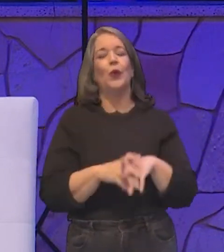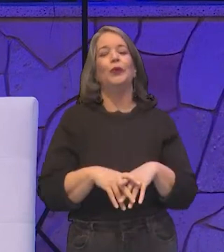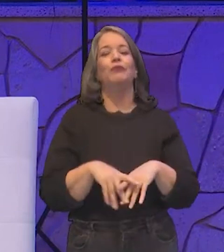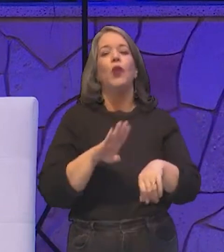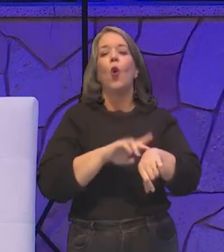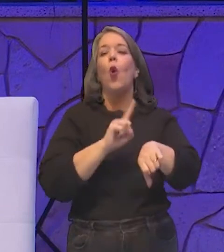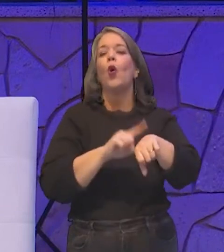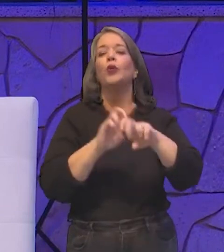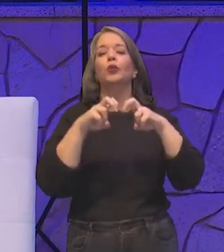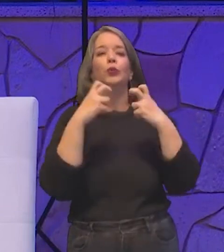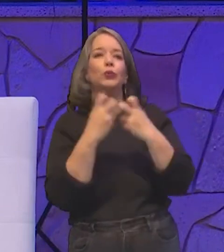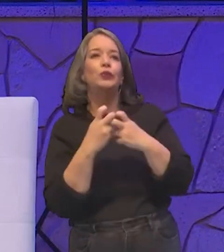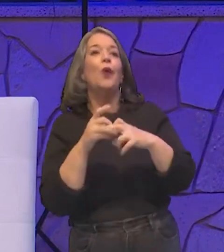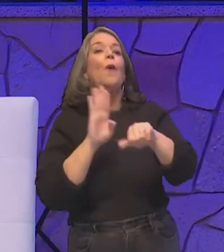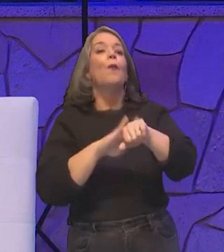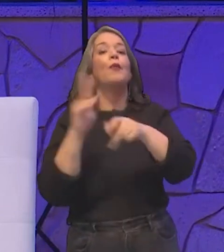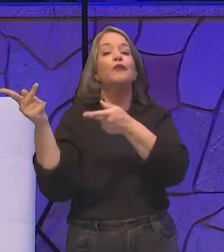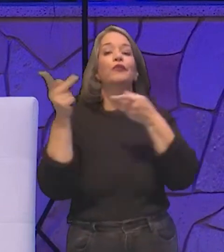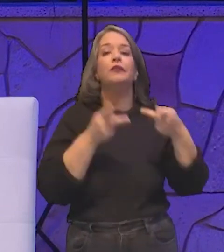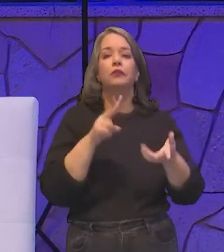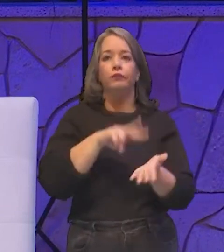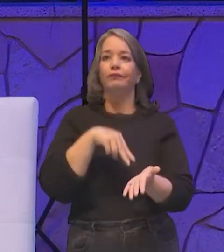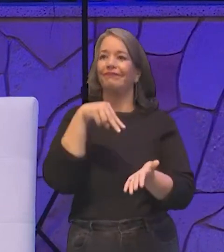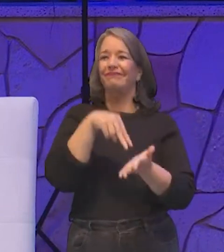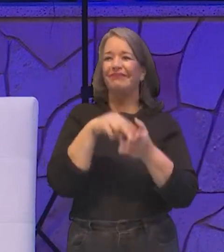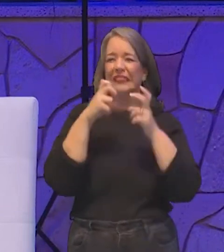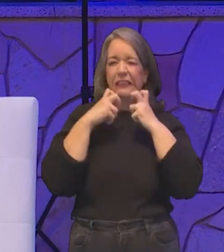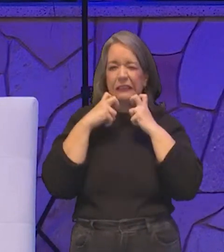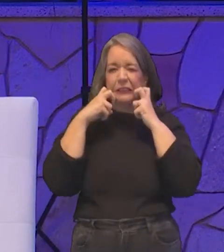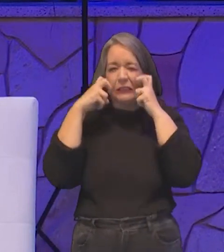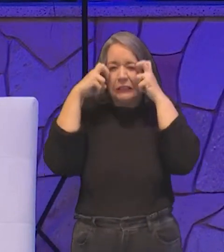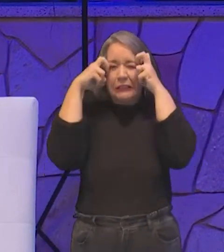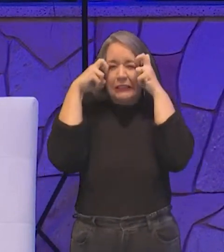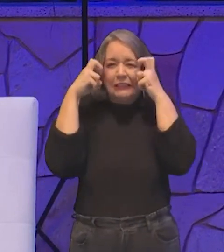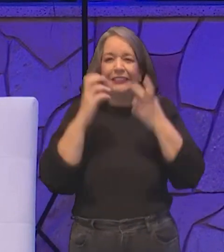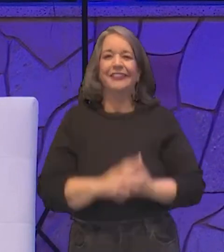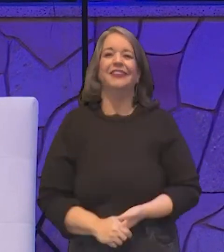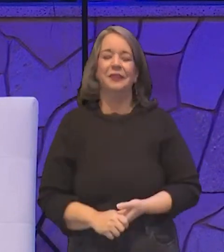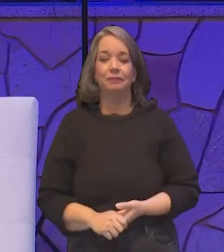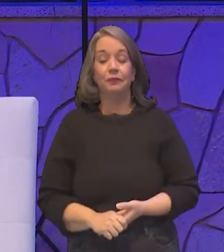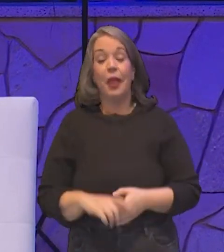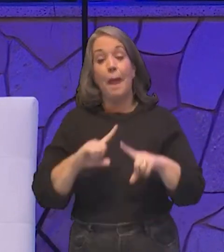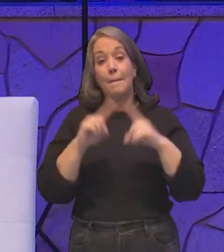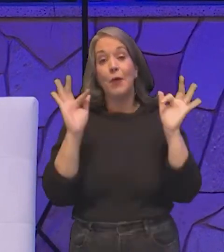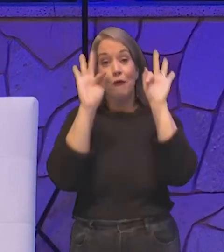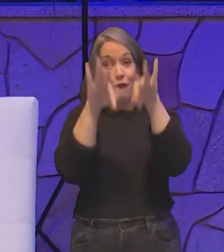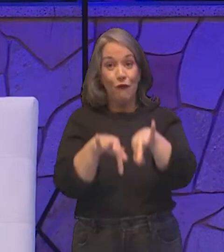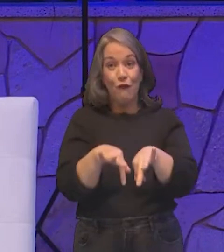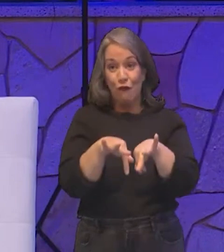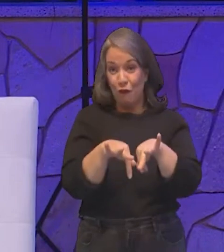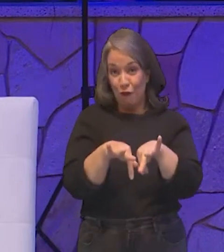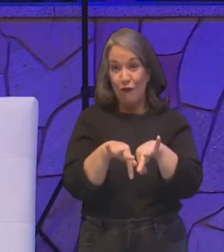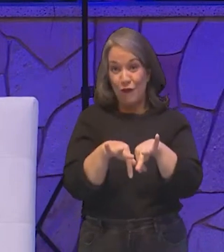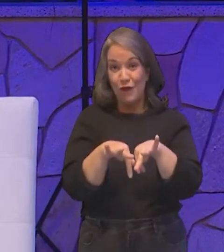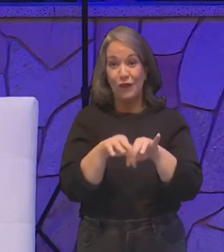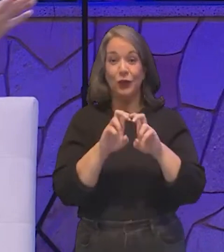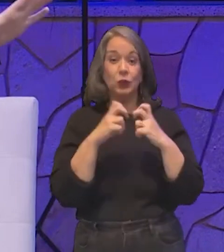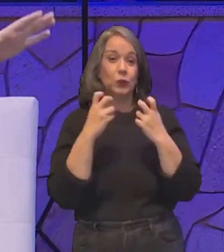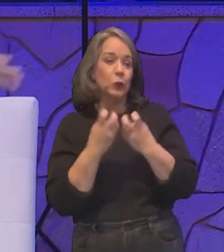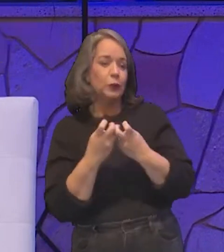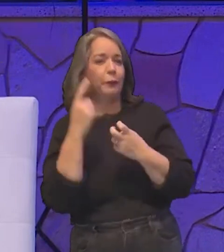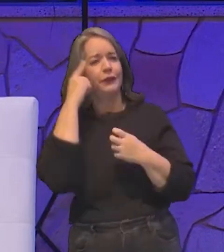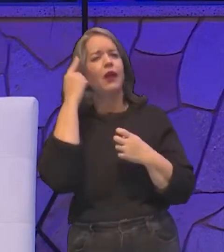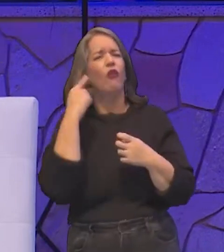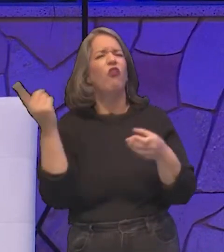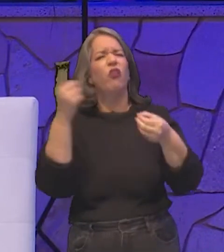passei uma vergonha danada, né? Mas no final do culto eu saí e na minha cabeça eu ia pegar as minhas coisas e ir